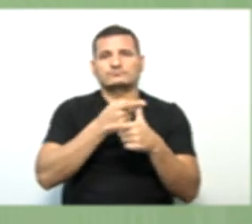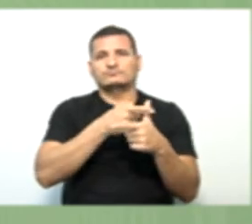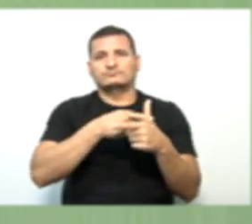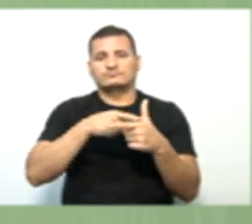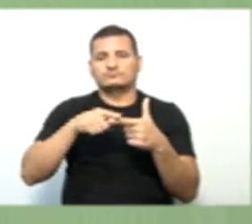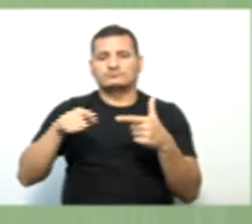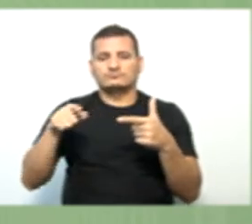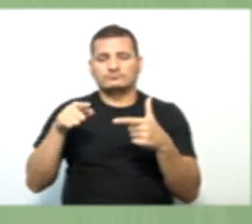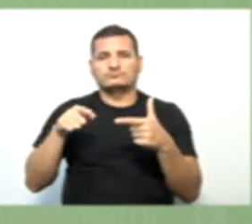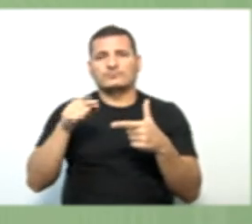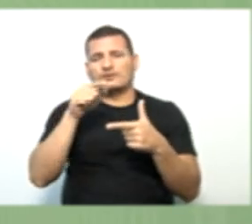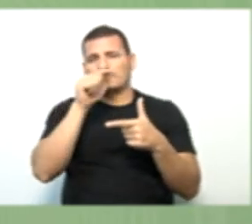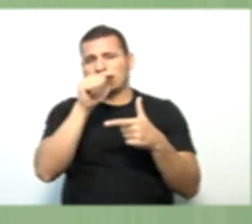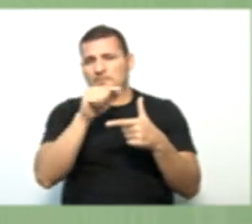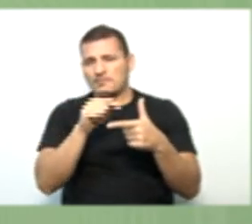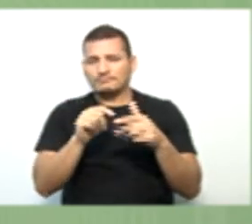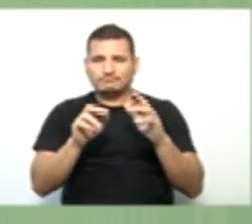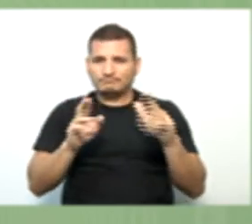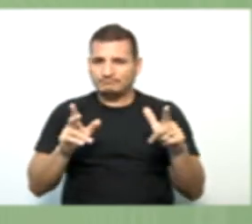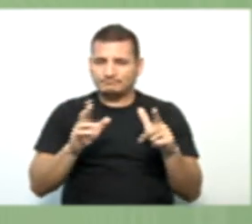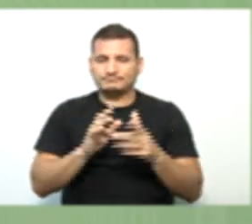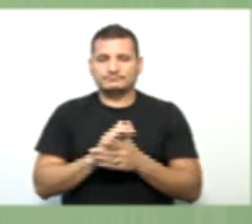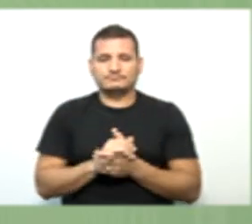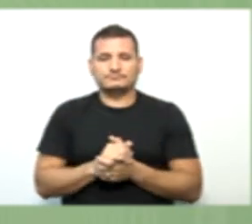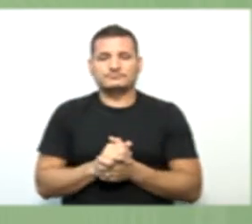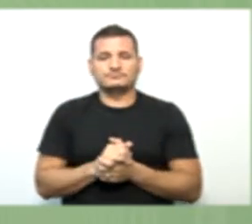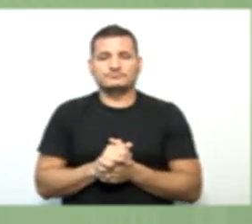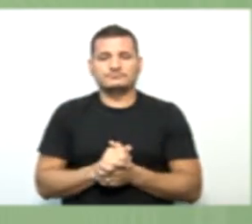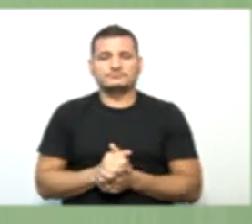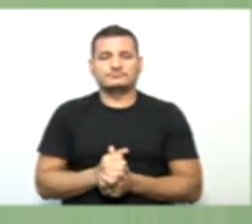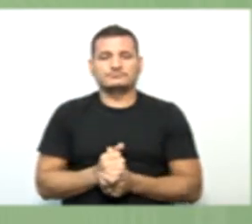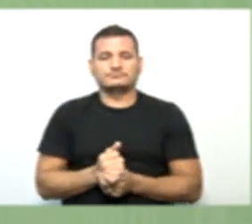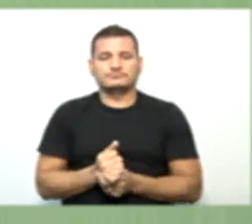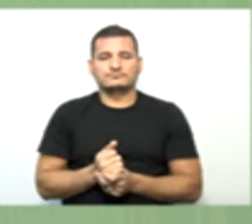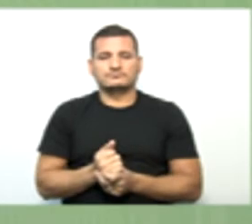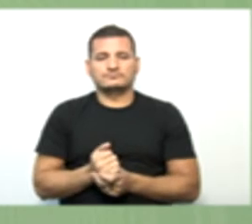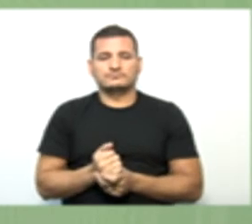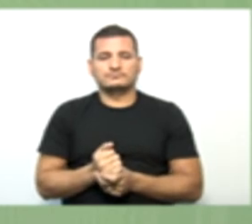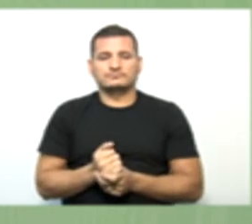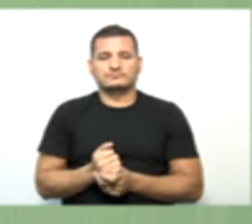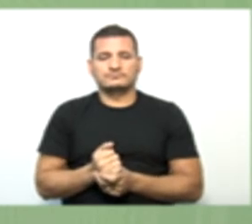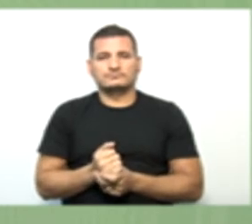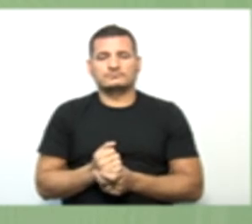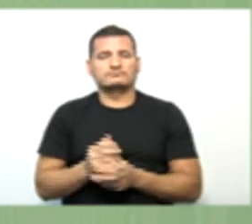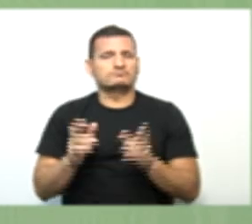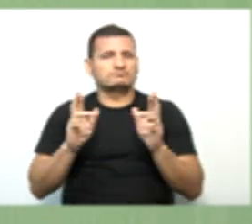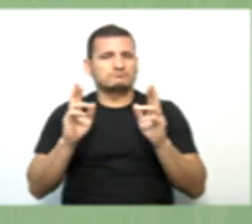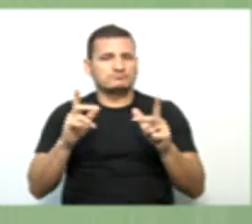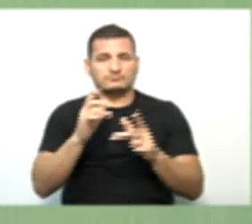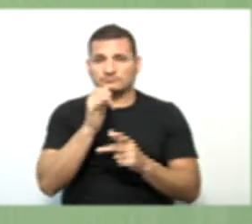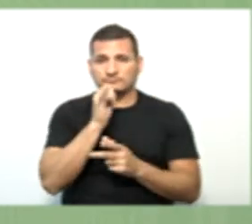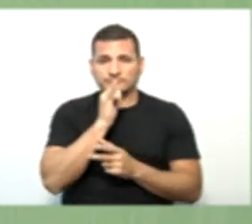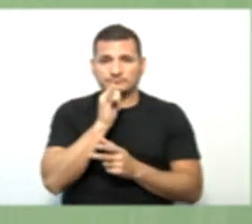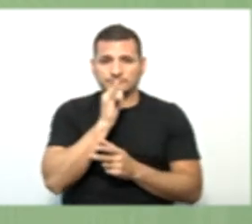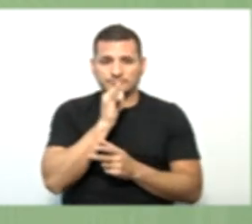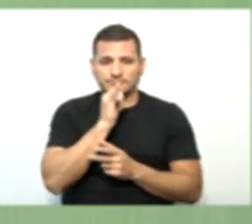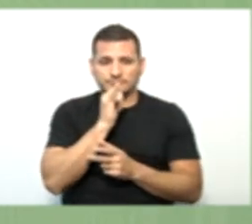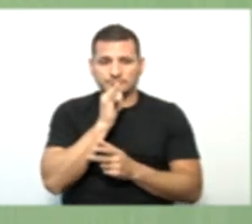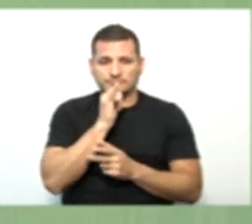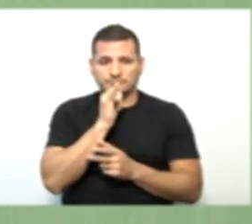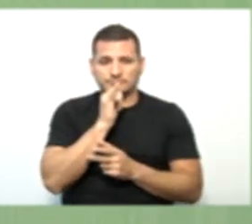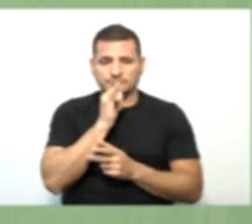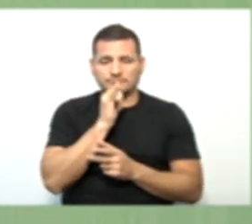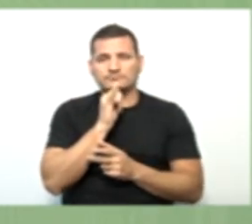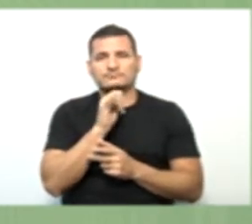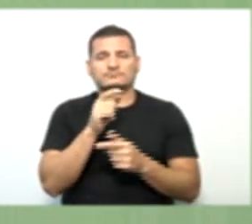estamos acostumados a utilizar. Então, qual é a diferença, por exemplo, da divisão com uma barra para a